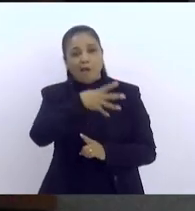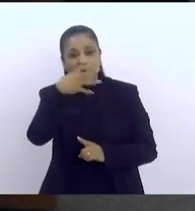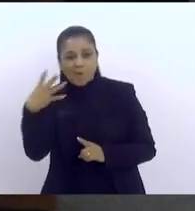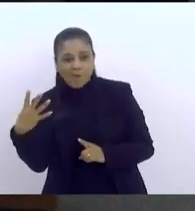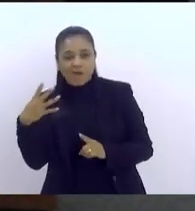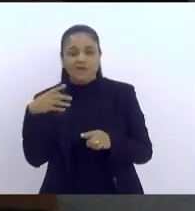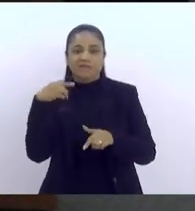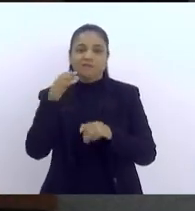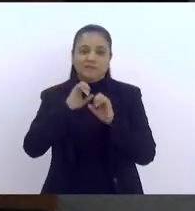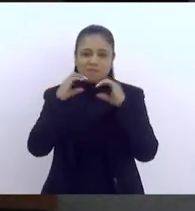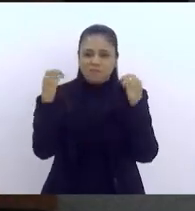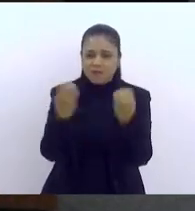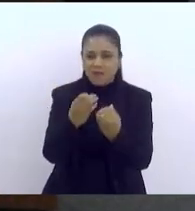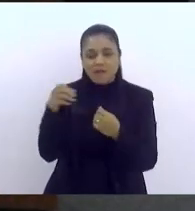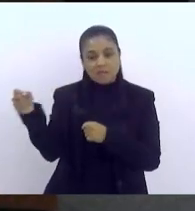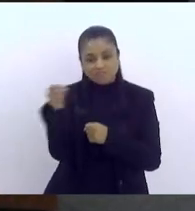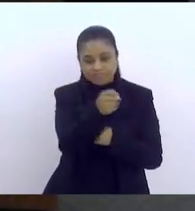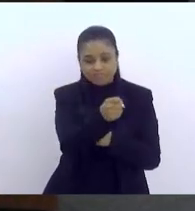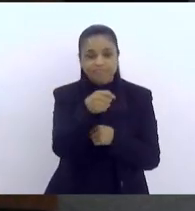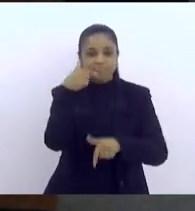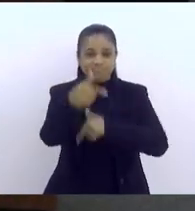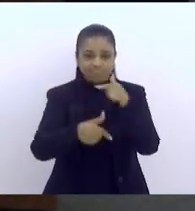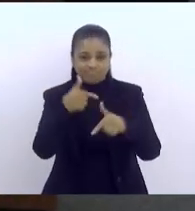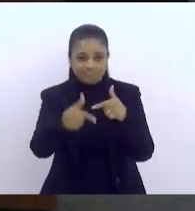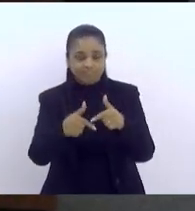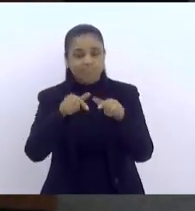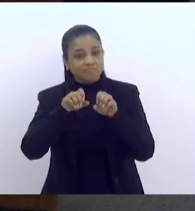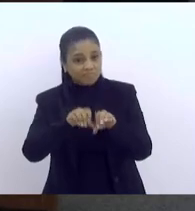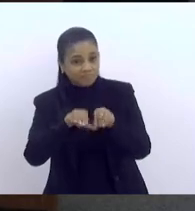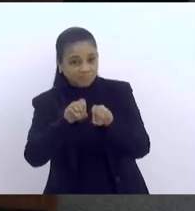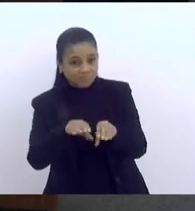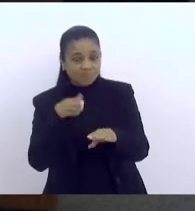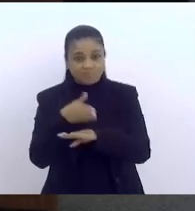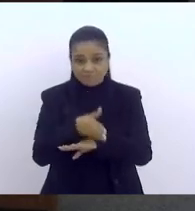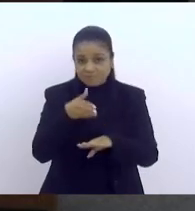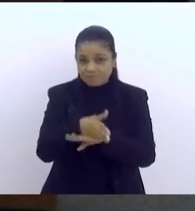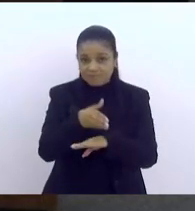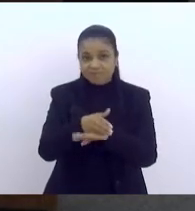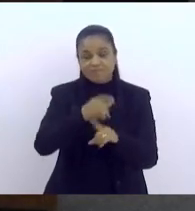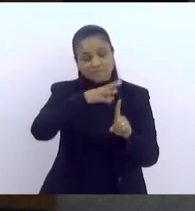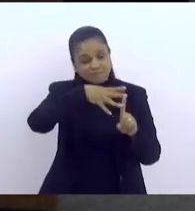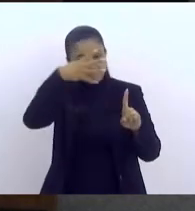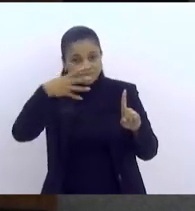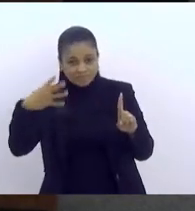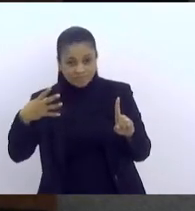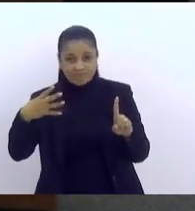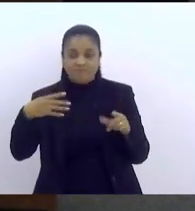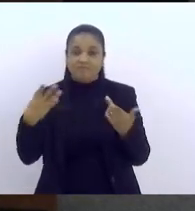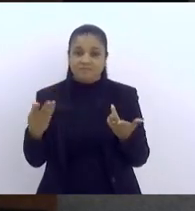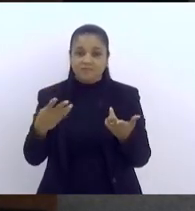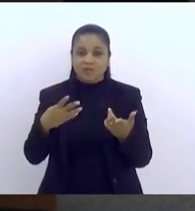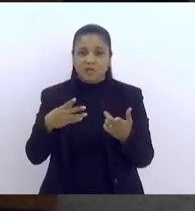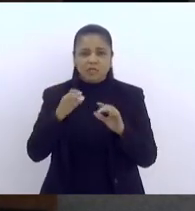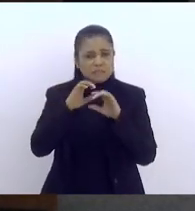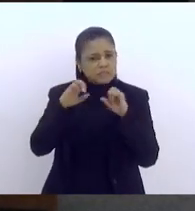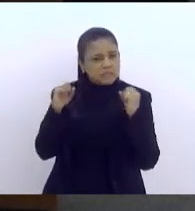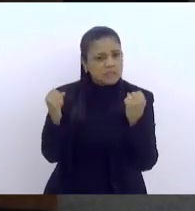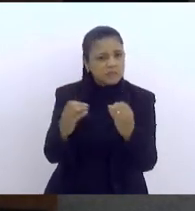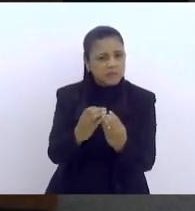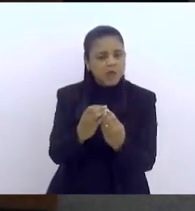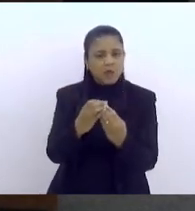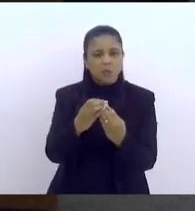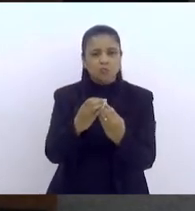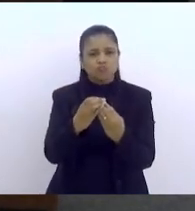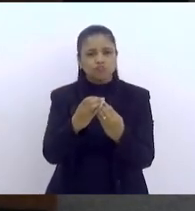à educação, permanência da comunidade LGBTQIA+. Em nenhum momento no seminário se cometeu um ato de intolerância